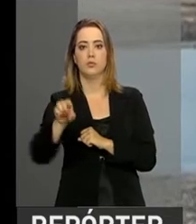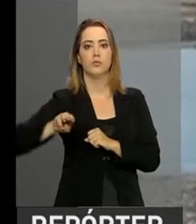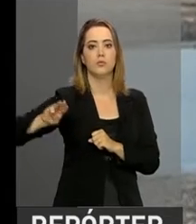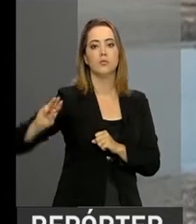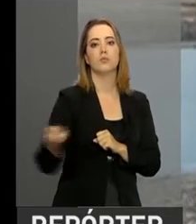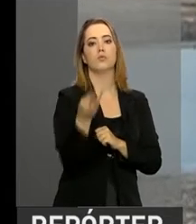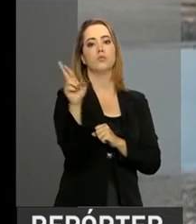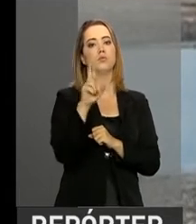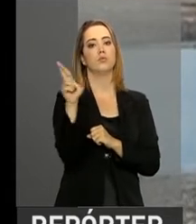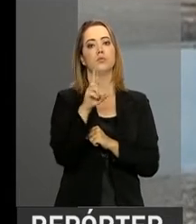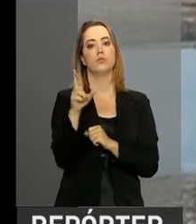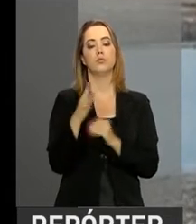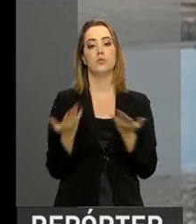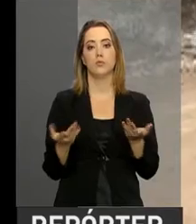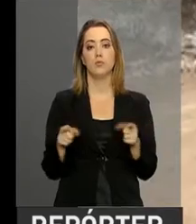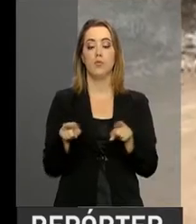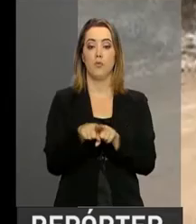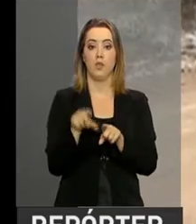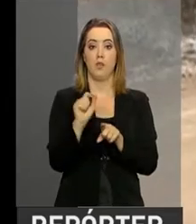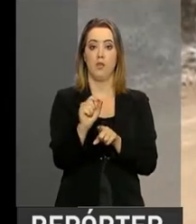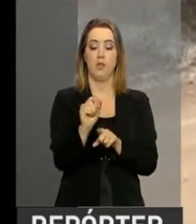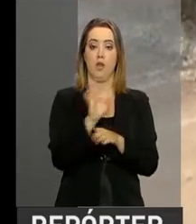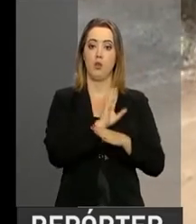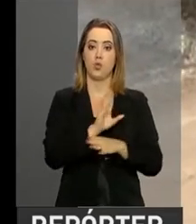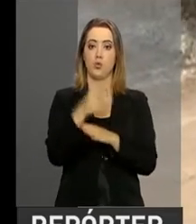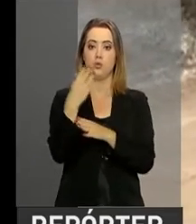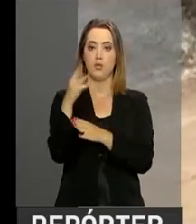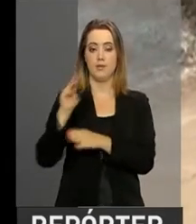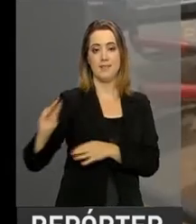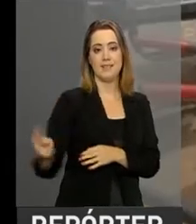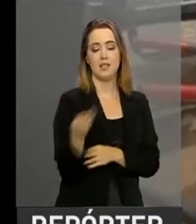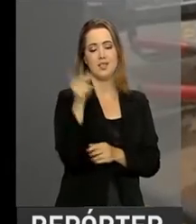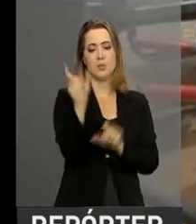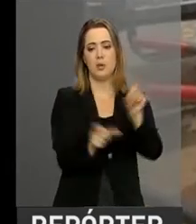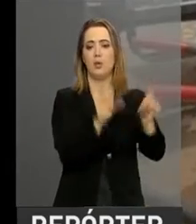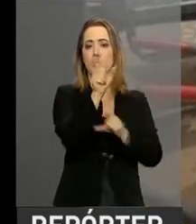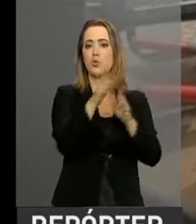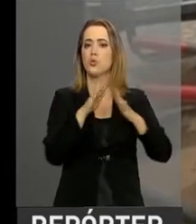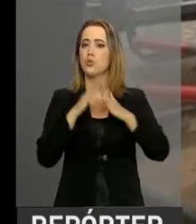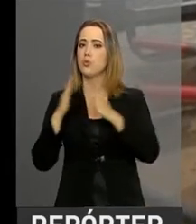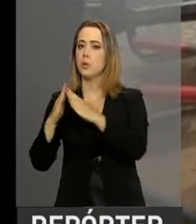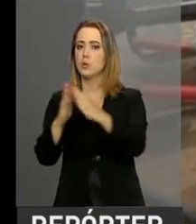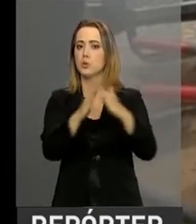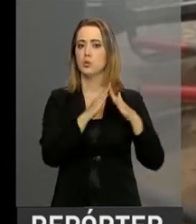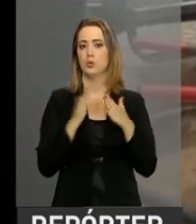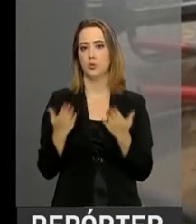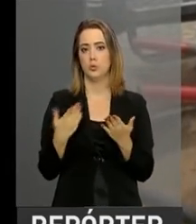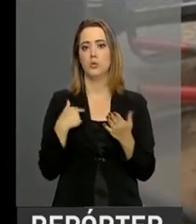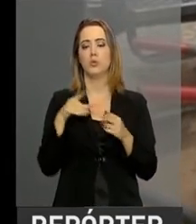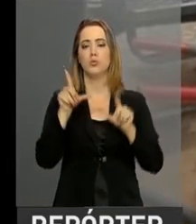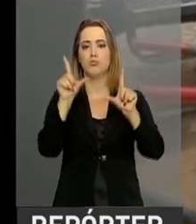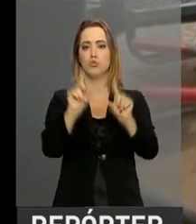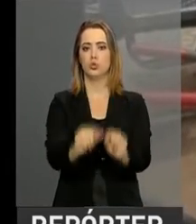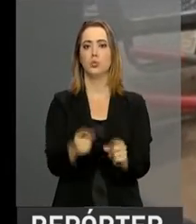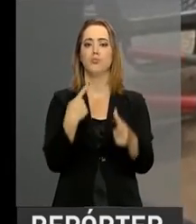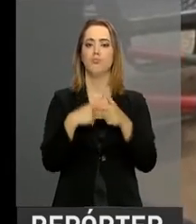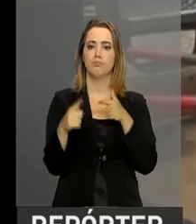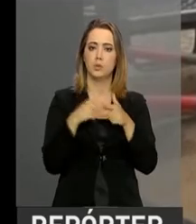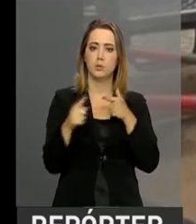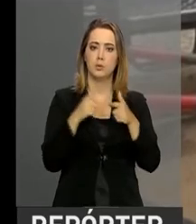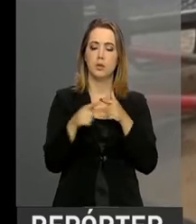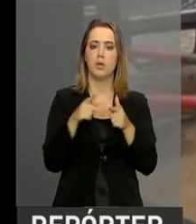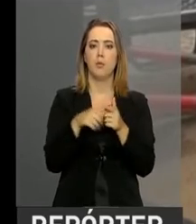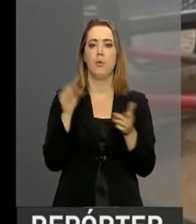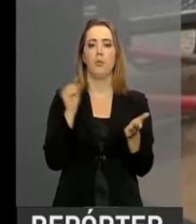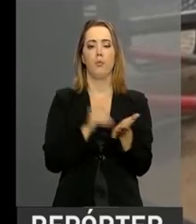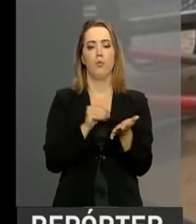R$ 778 milhões. Os carros-pipa atendem 3 milhões e 700 pessoas e tentam minimizar os prejuízos causados